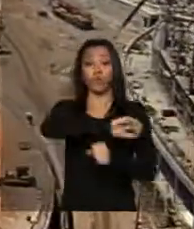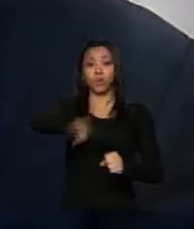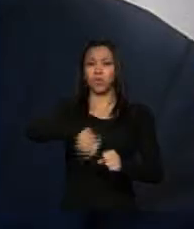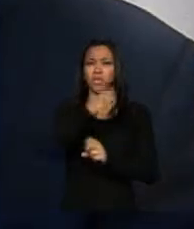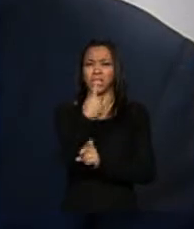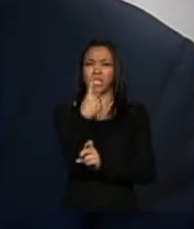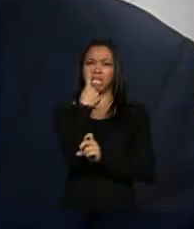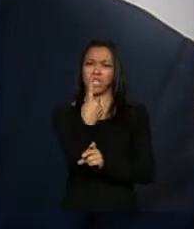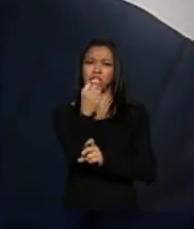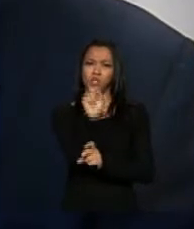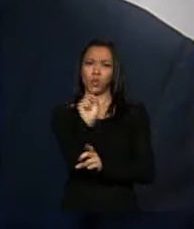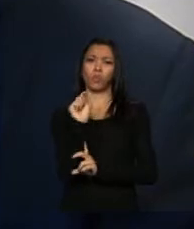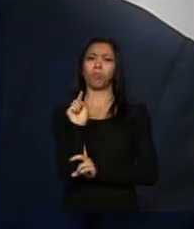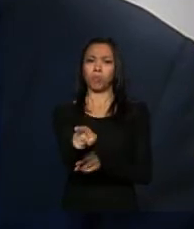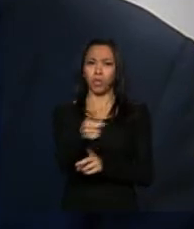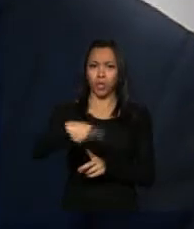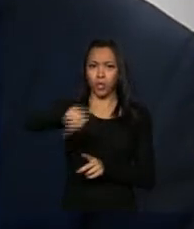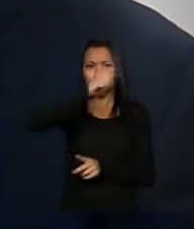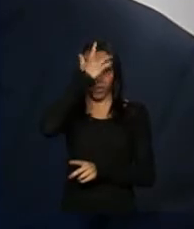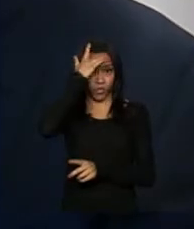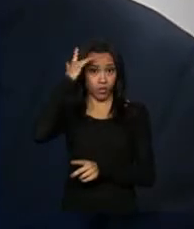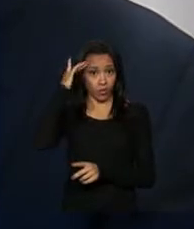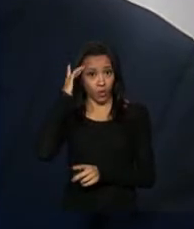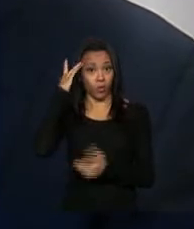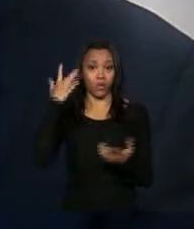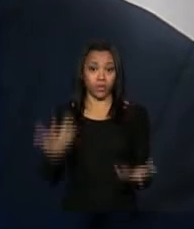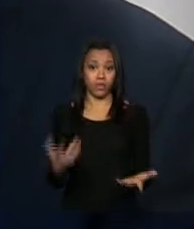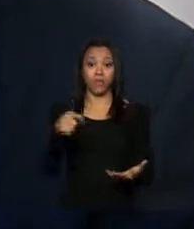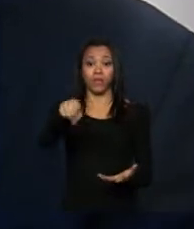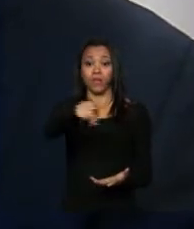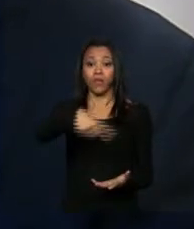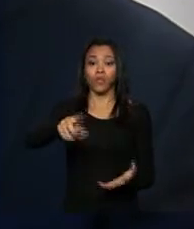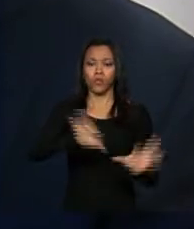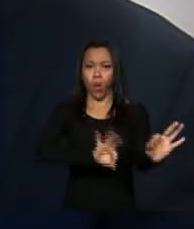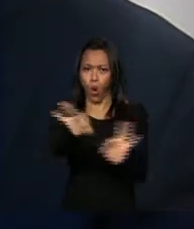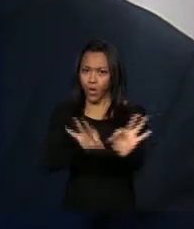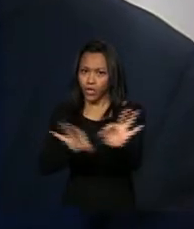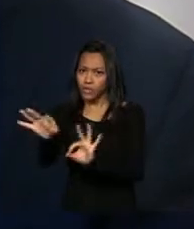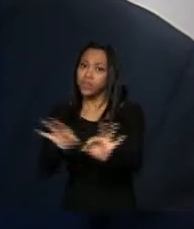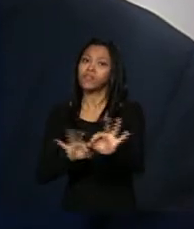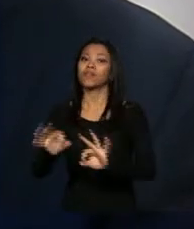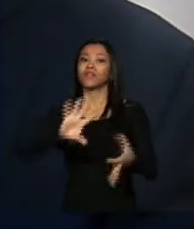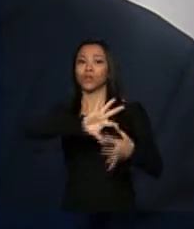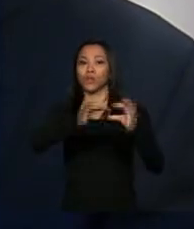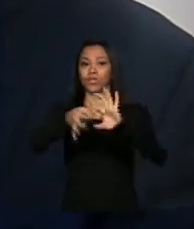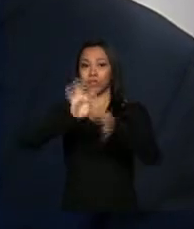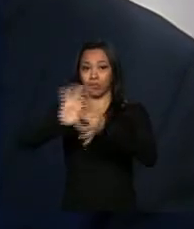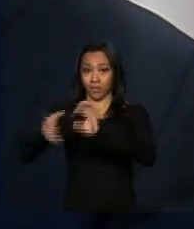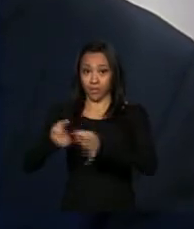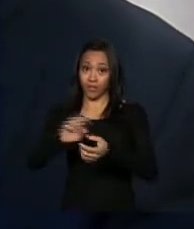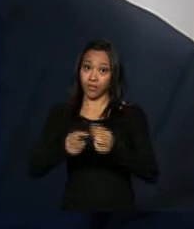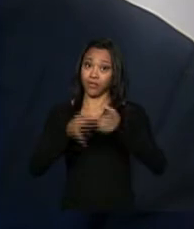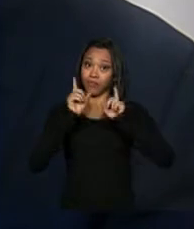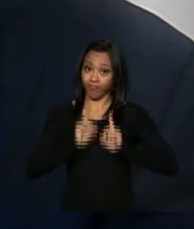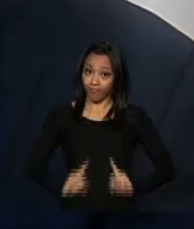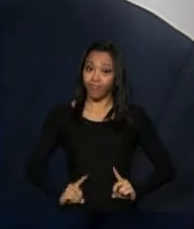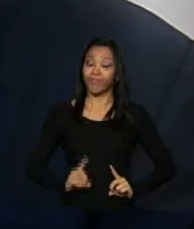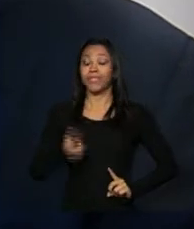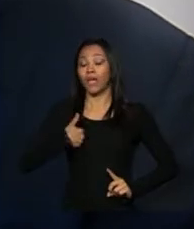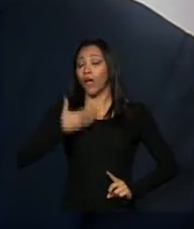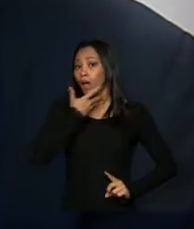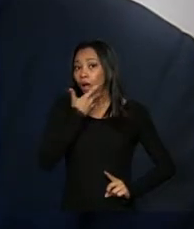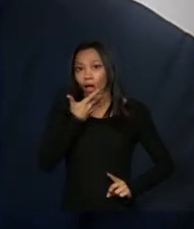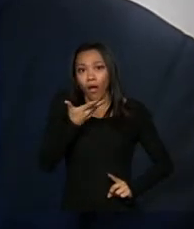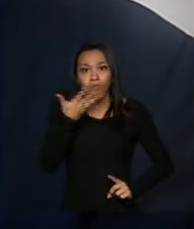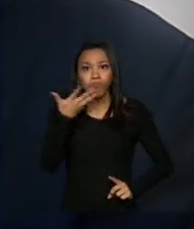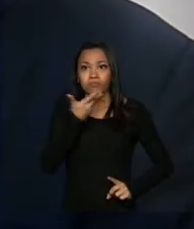pessoas. Nós estamos aí desde 2007 com a realização dos Jogos Pan-Americanos e a evolução é algo impressionante.